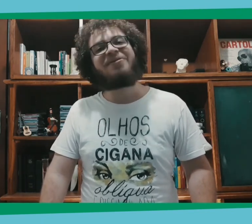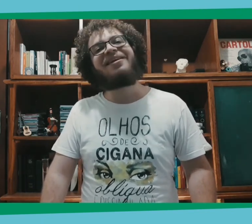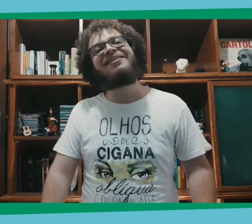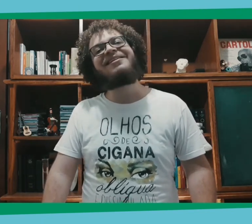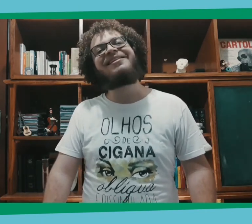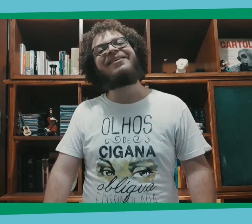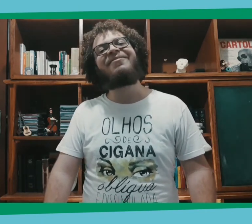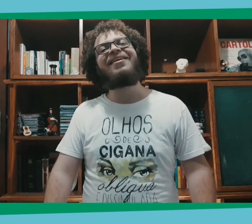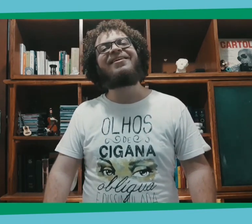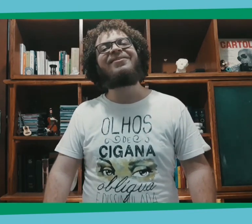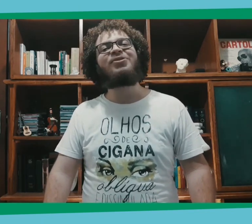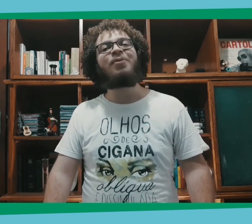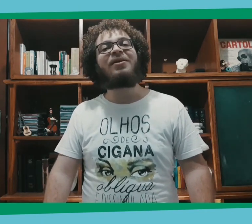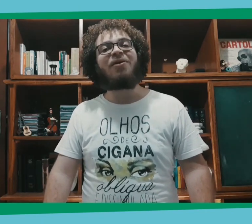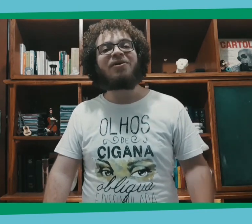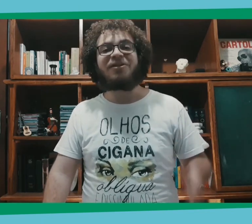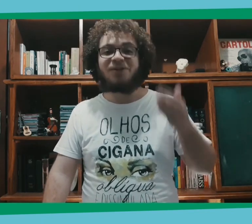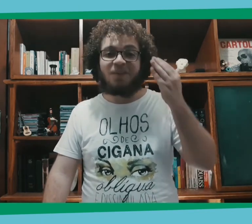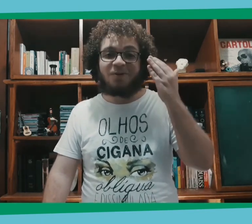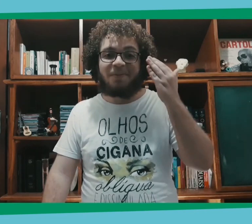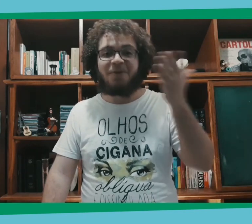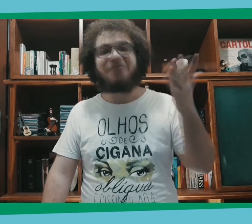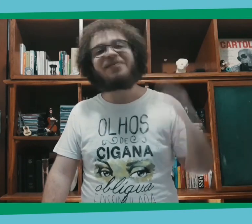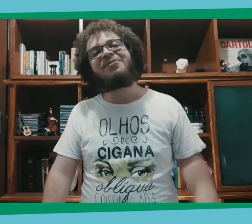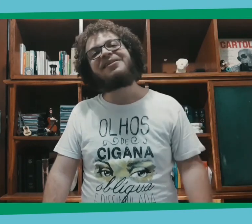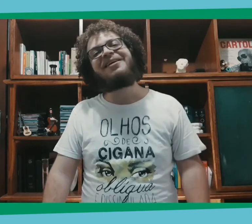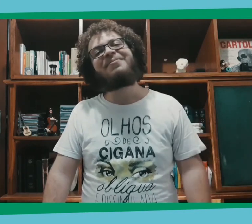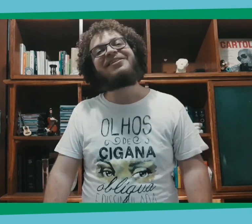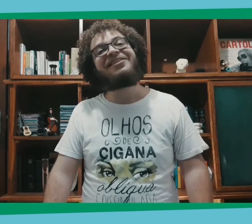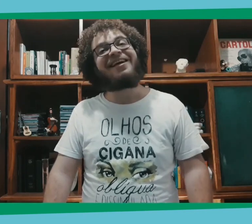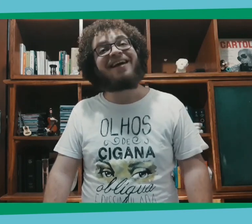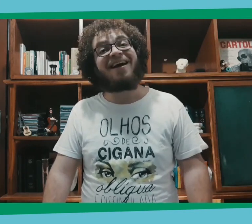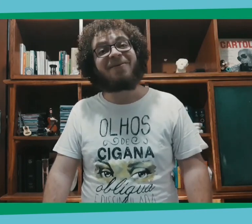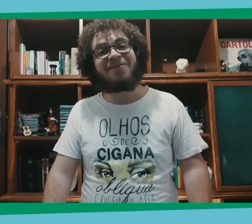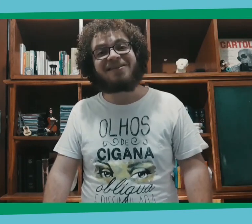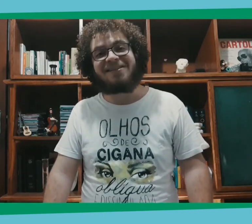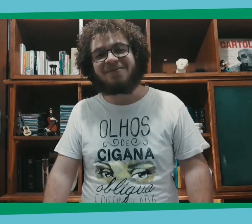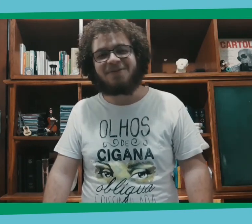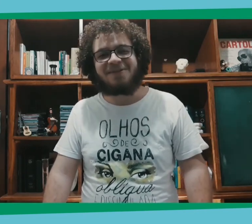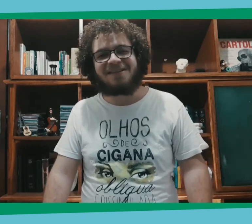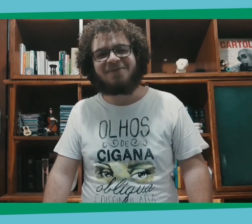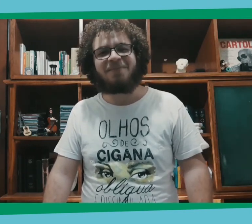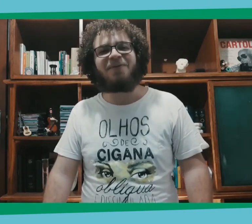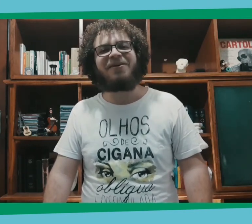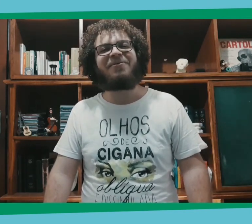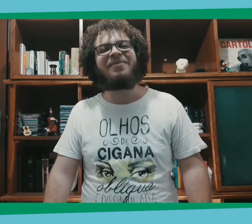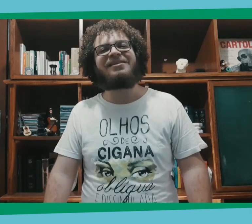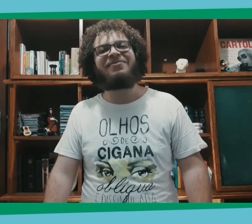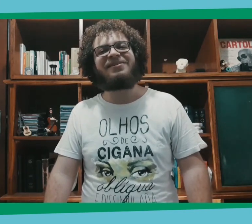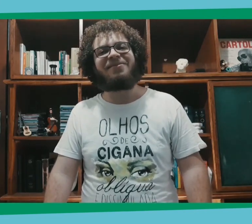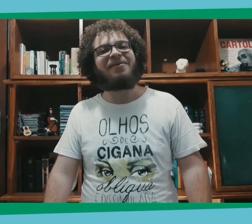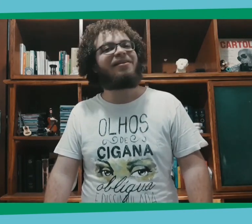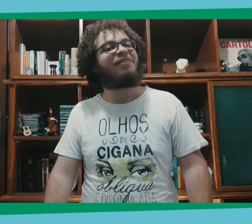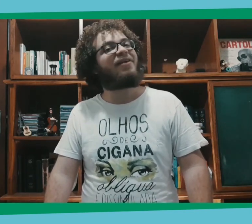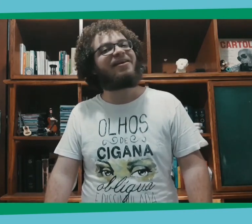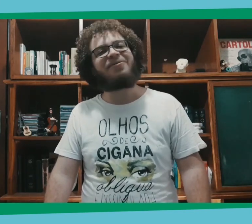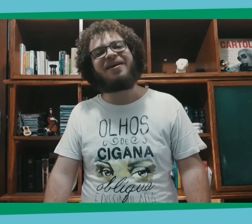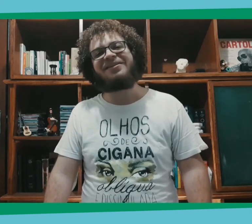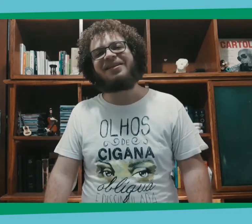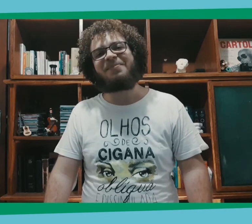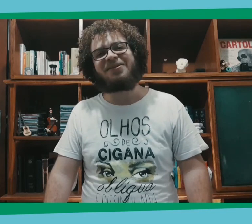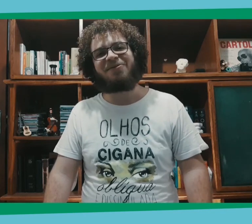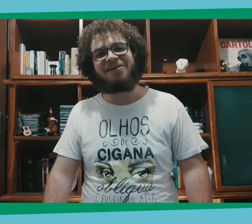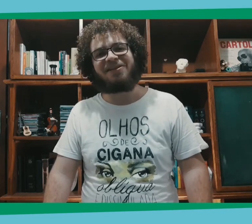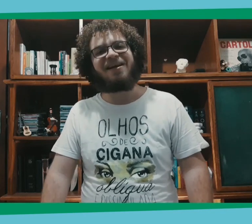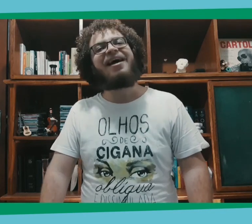1897, onde ele inicia falando sobre nós que somos míopes e conseguimos enxergar coisas forçando um pouquinho mais a visão, diferente